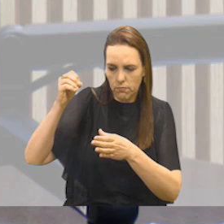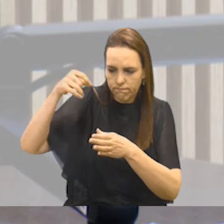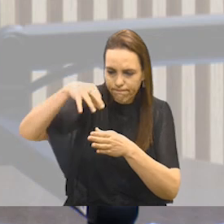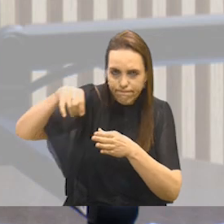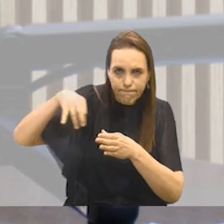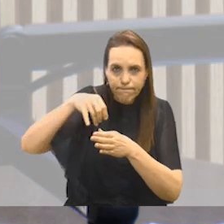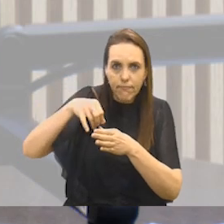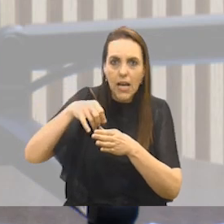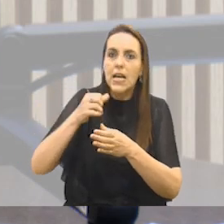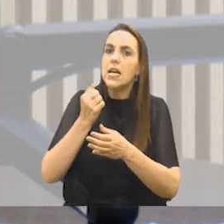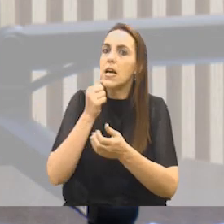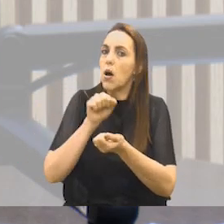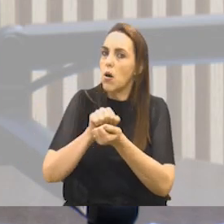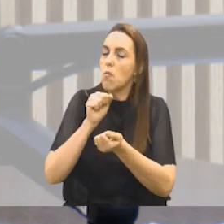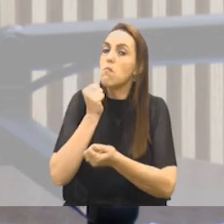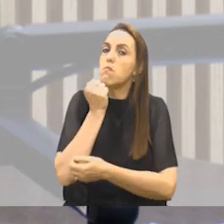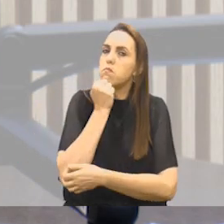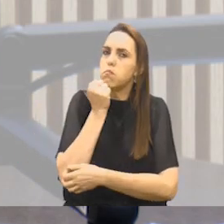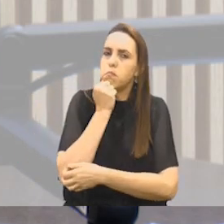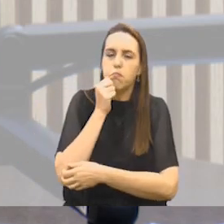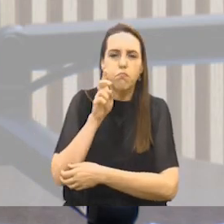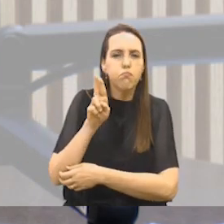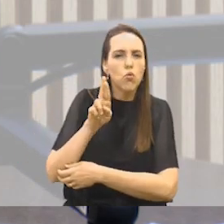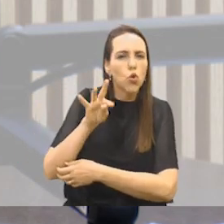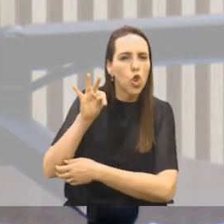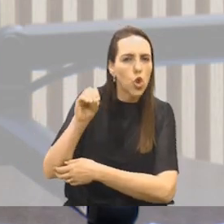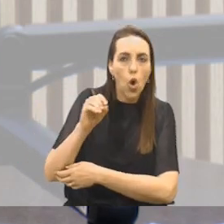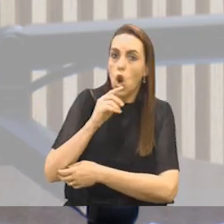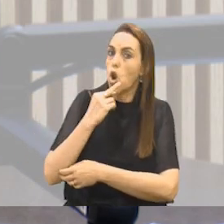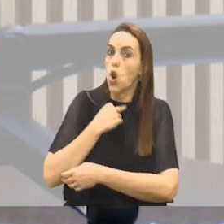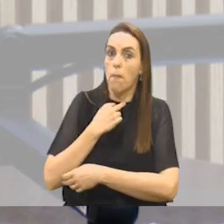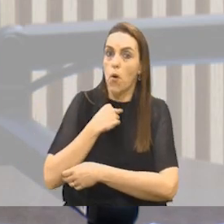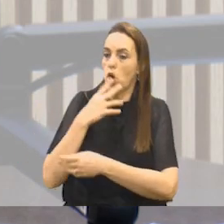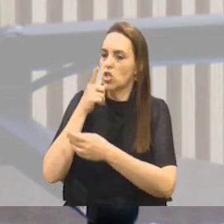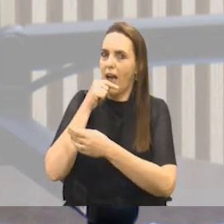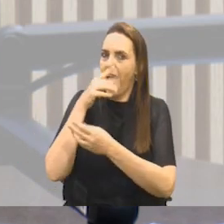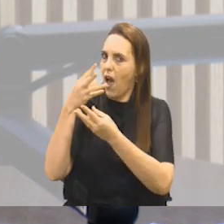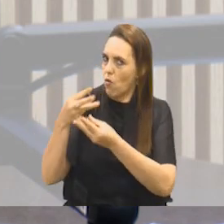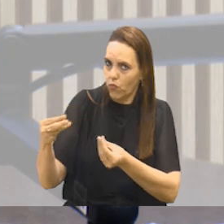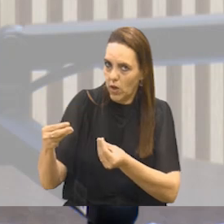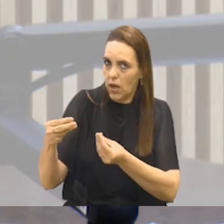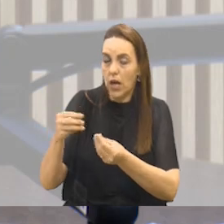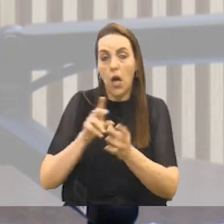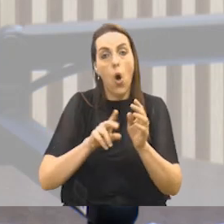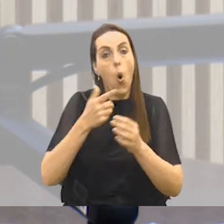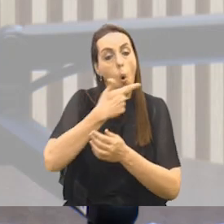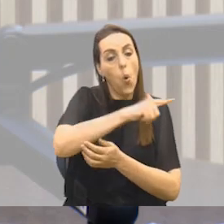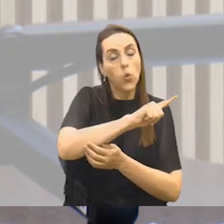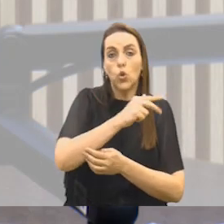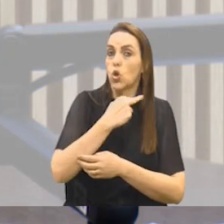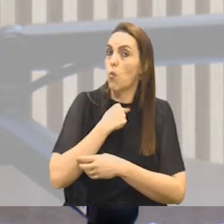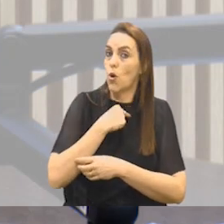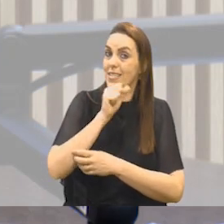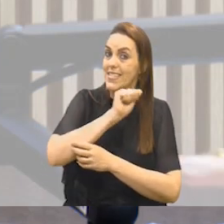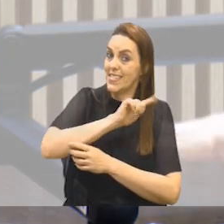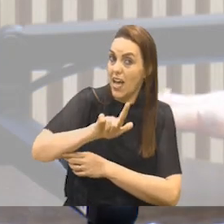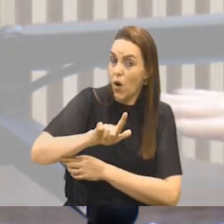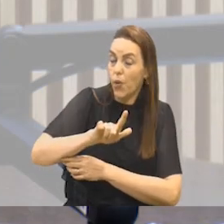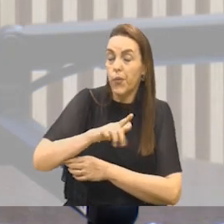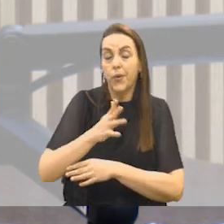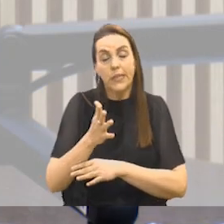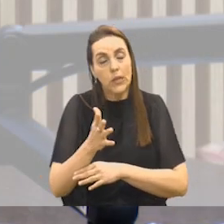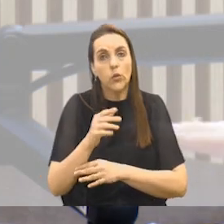Tem cristais brutos que a gente não deve molhar, tem outros que a gente não deve usar o sal grosso. Então, é